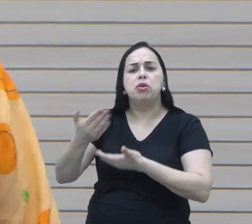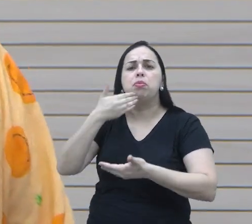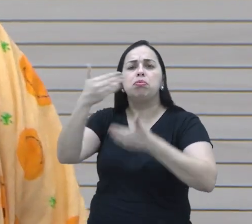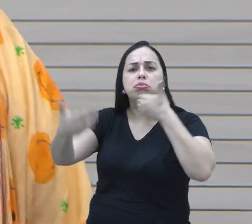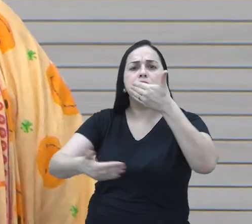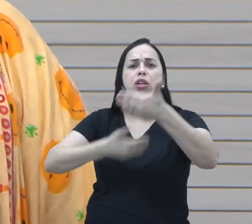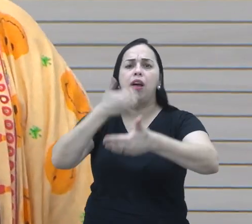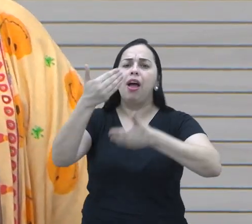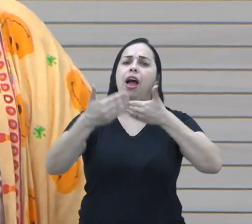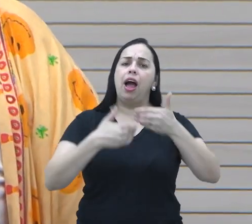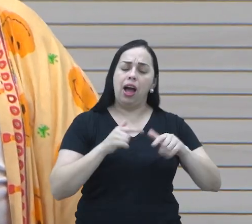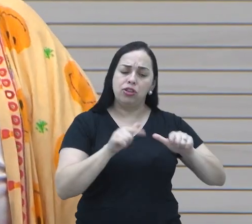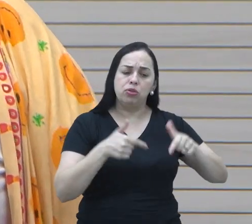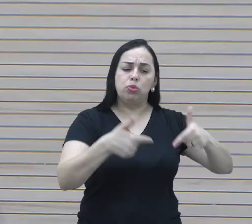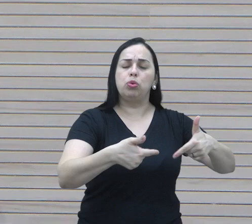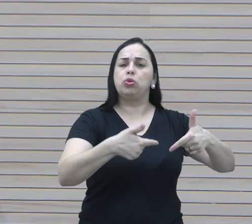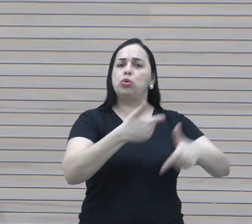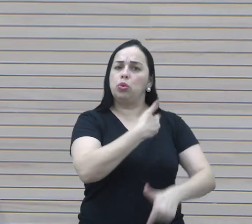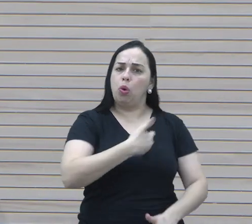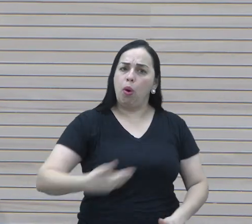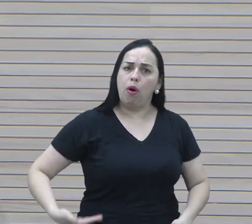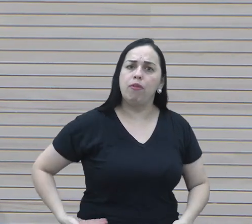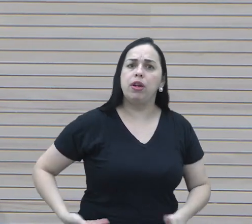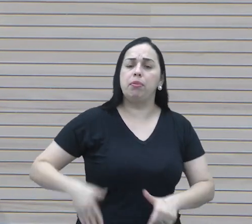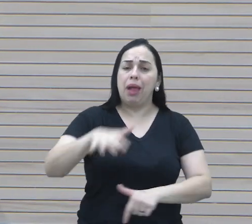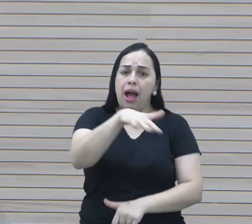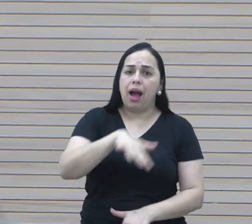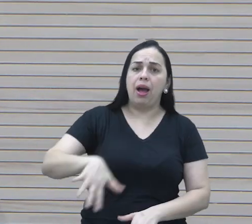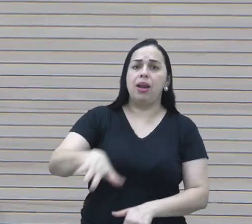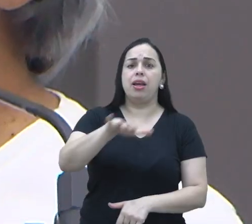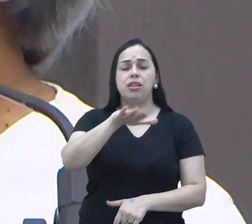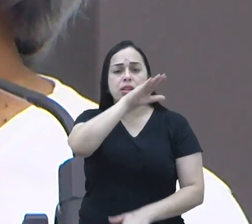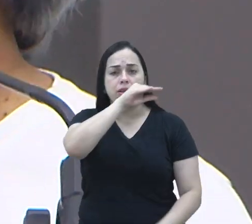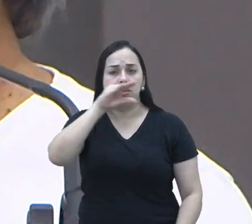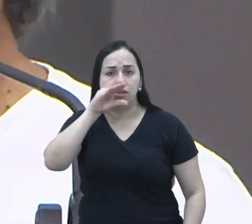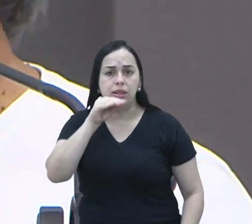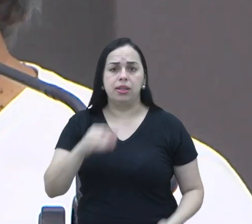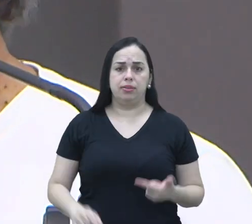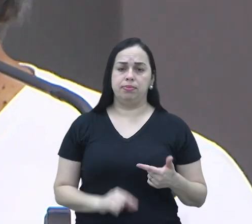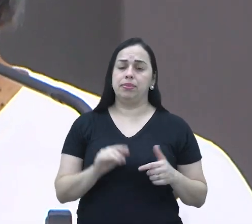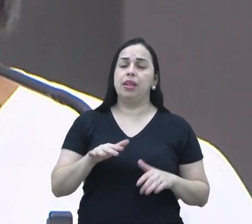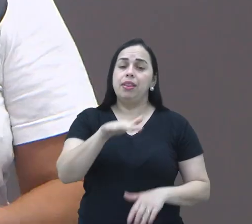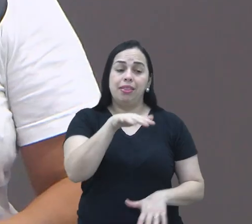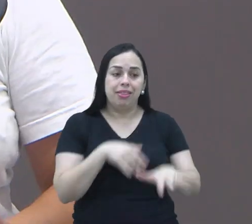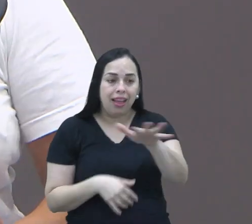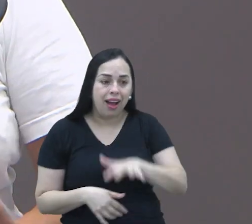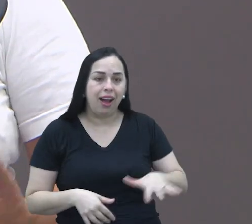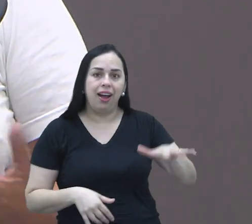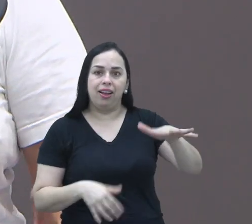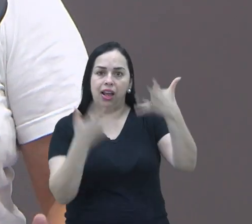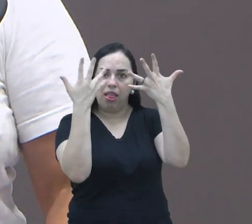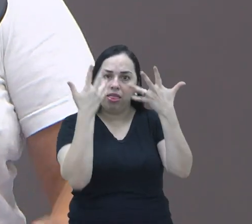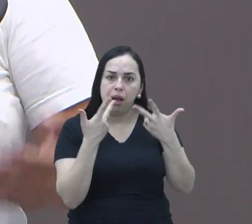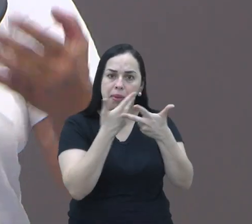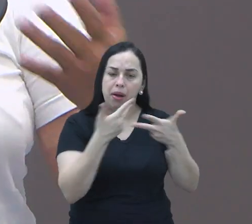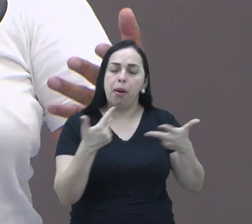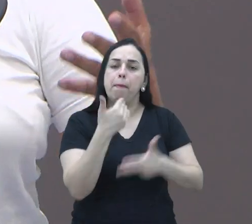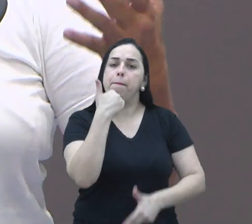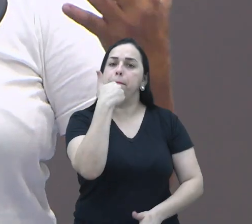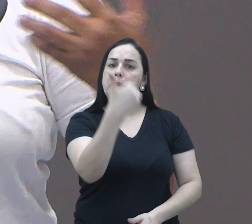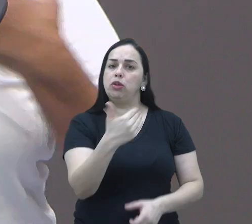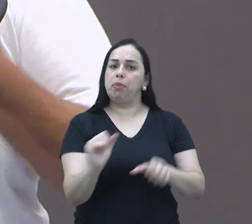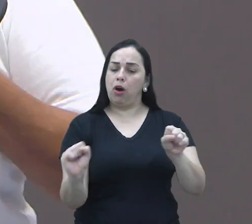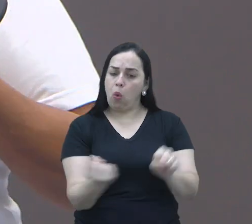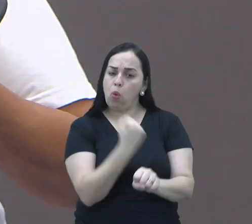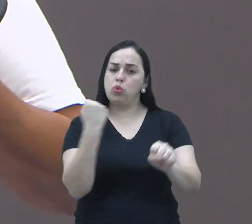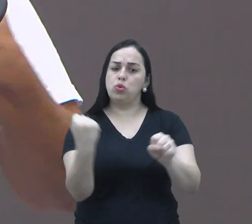de ampliar as políticas públicas para as crianças e adolescentes. Na causa animal, o pedido foi para a construção de